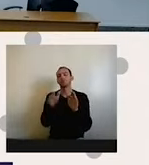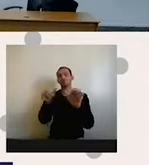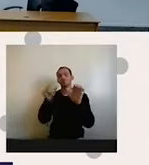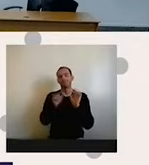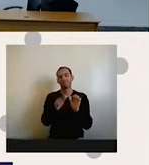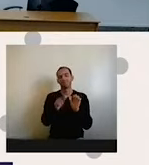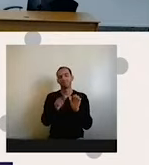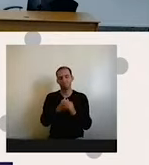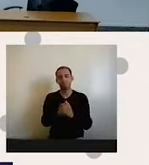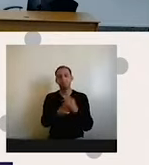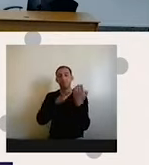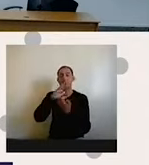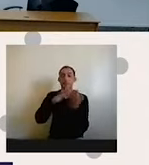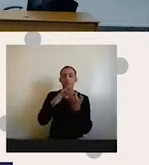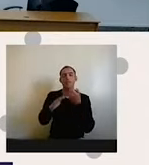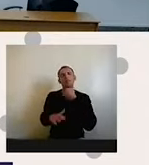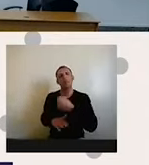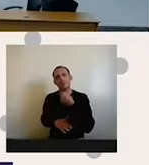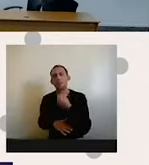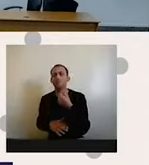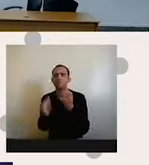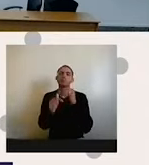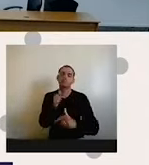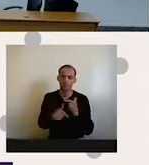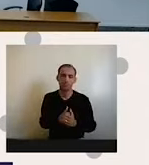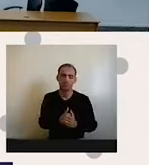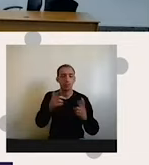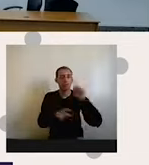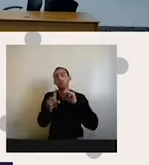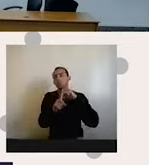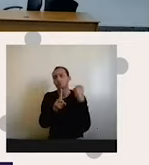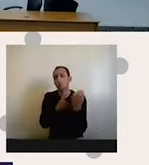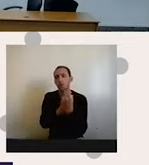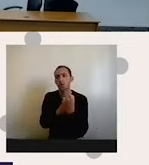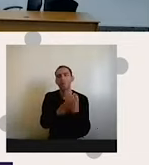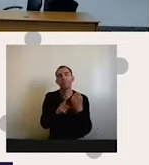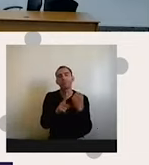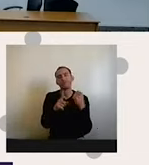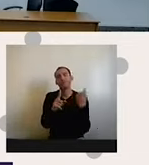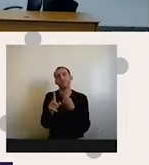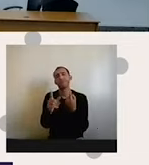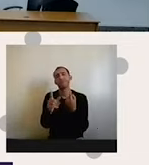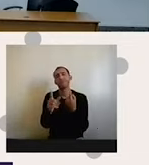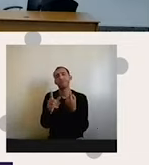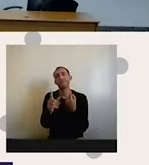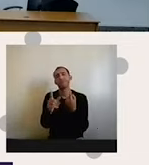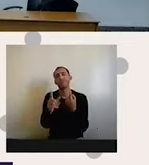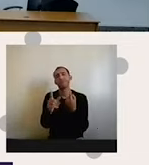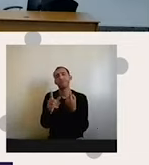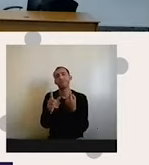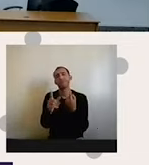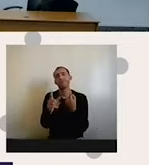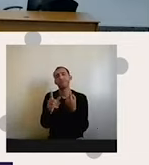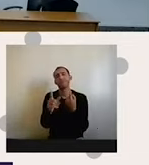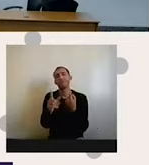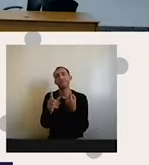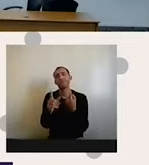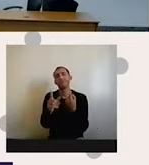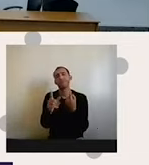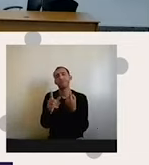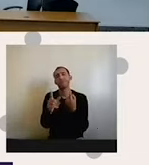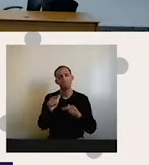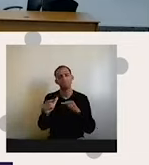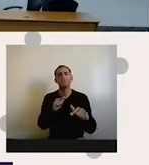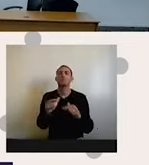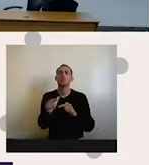ideia sobre como que está a condição de trabalho, né? Análise ergonômica do trabalho, que, mais uma vez, não tem